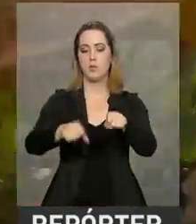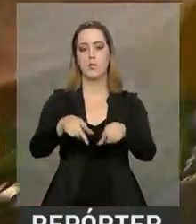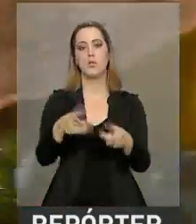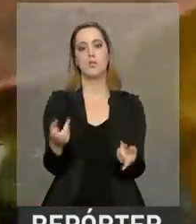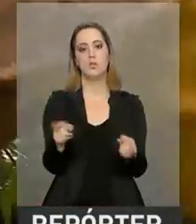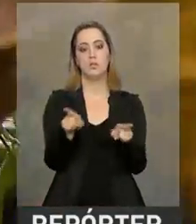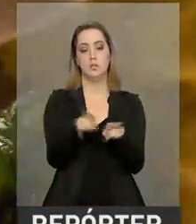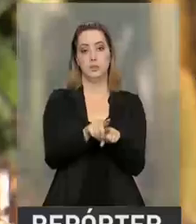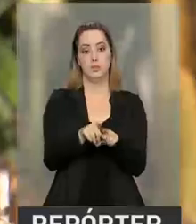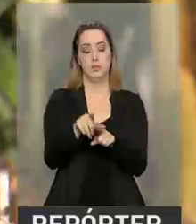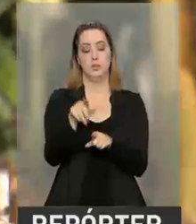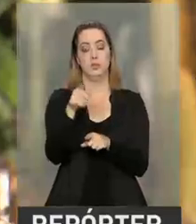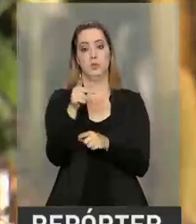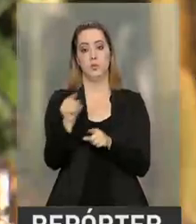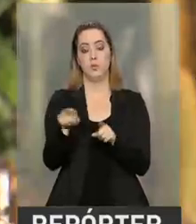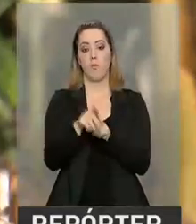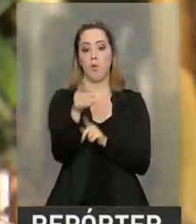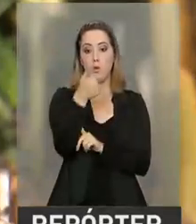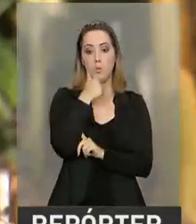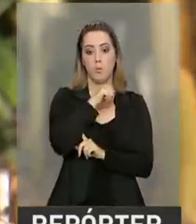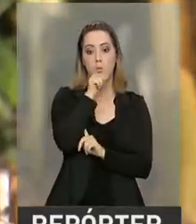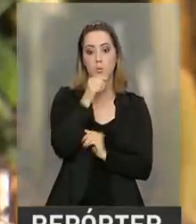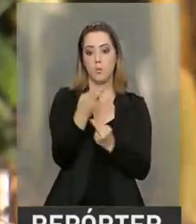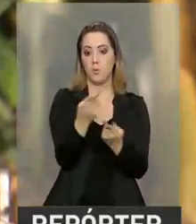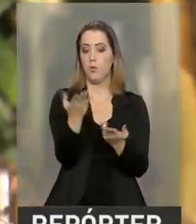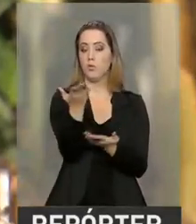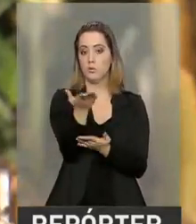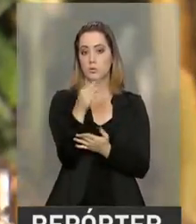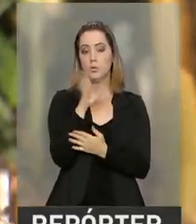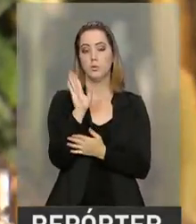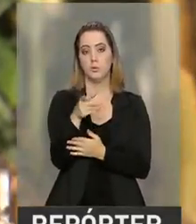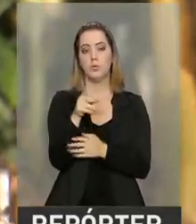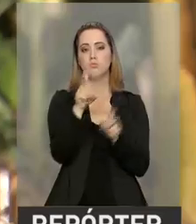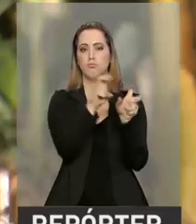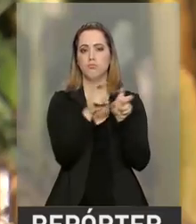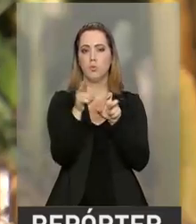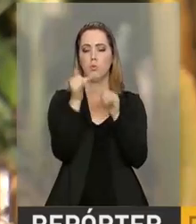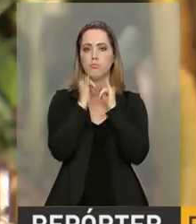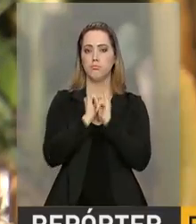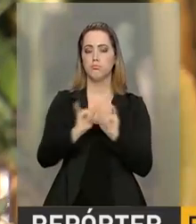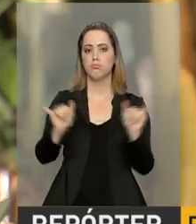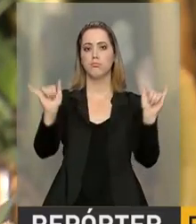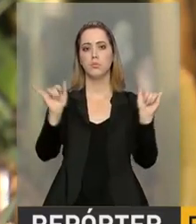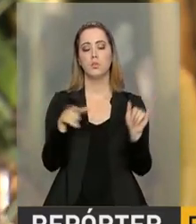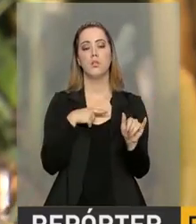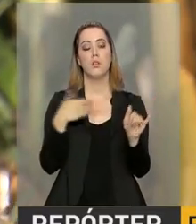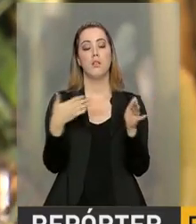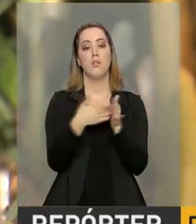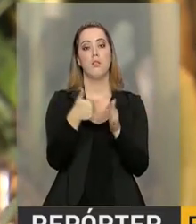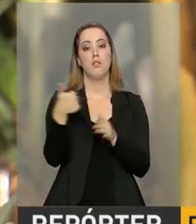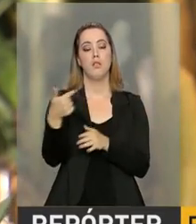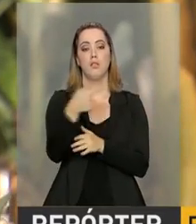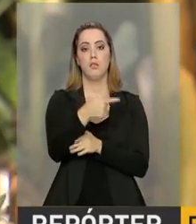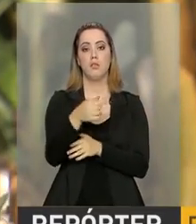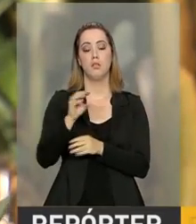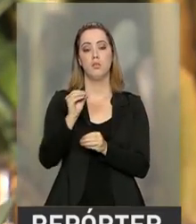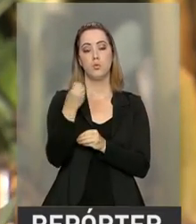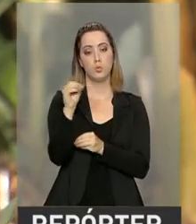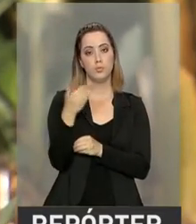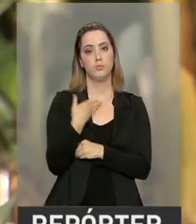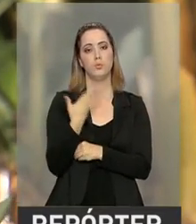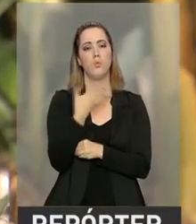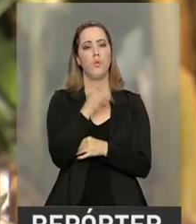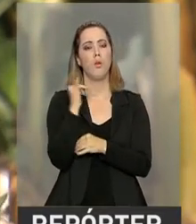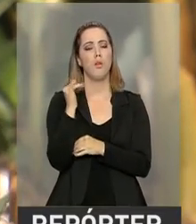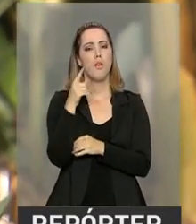Agricultura Familiar mulheres como a dona Marlene são tema de uma campanha internacional que vai até o dia 17 de outubro A ideia é mostrar a importância